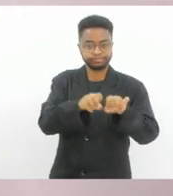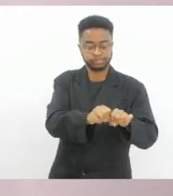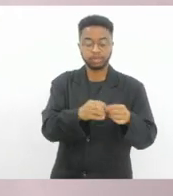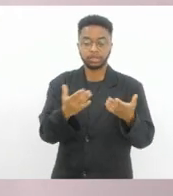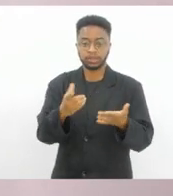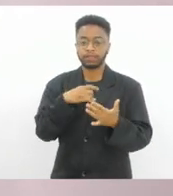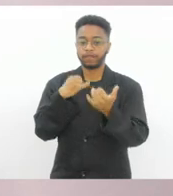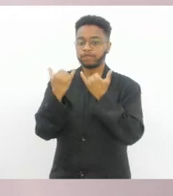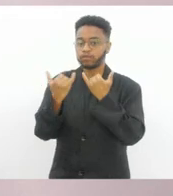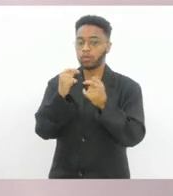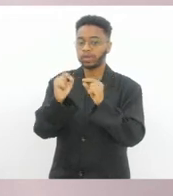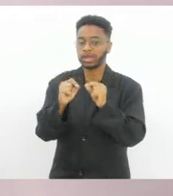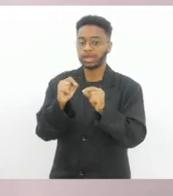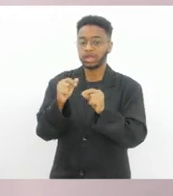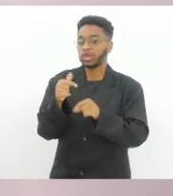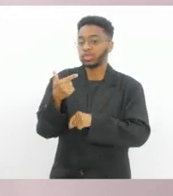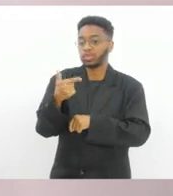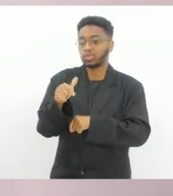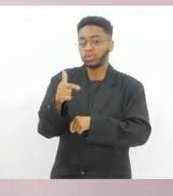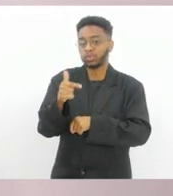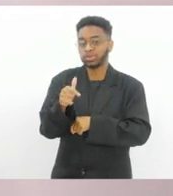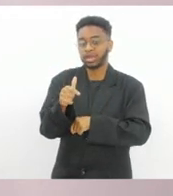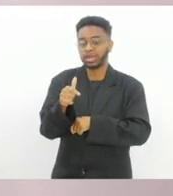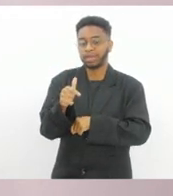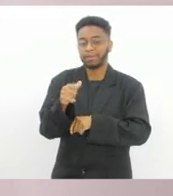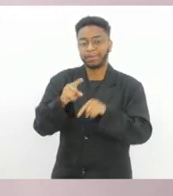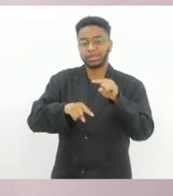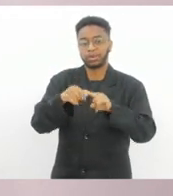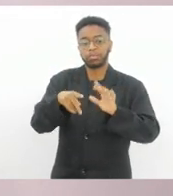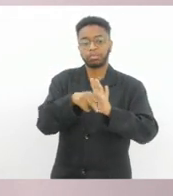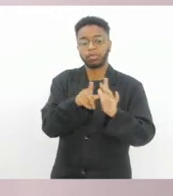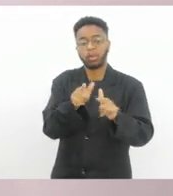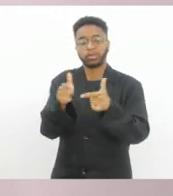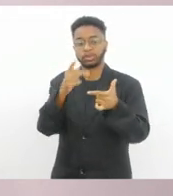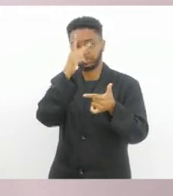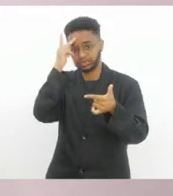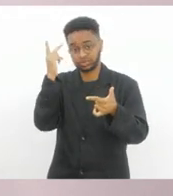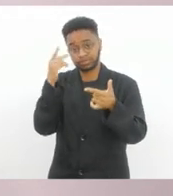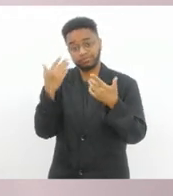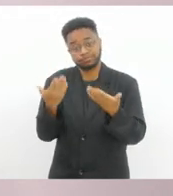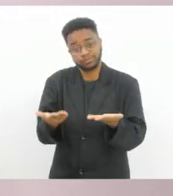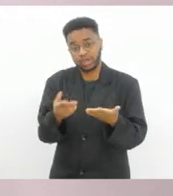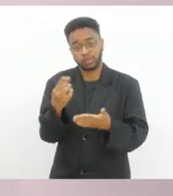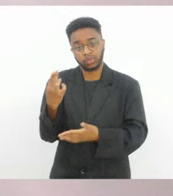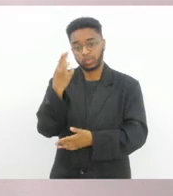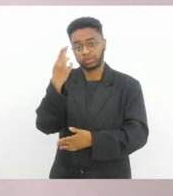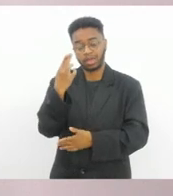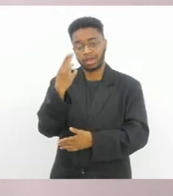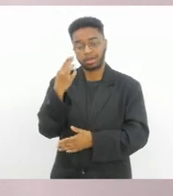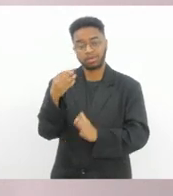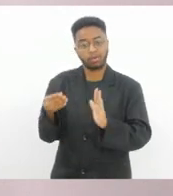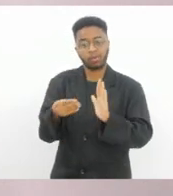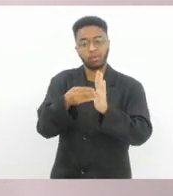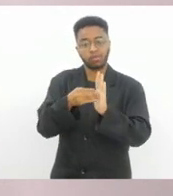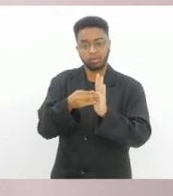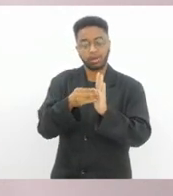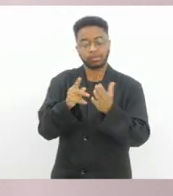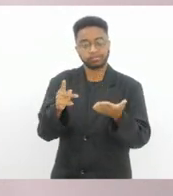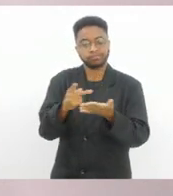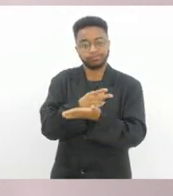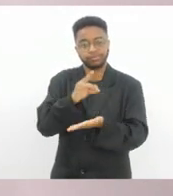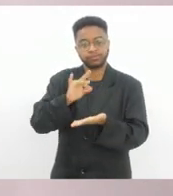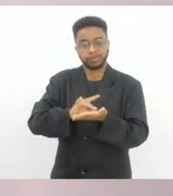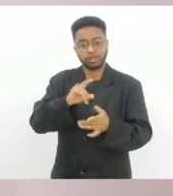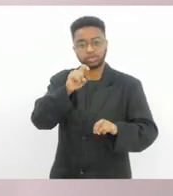informações de que, como não houve vestígio de outras pessoas, não teria a condição de colocar como um